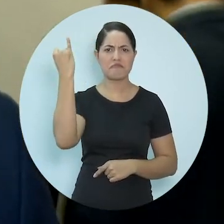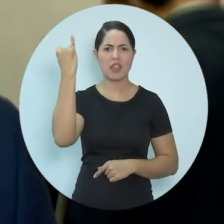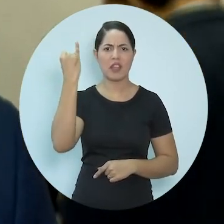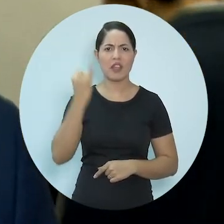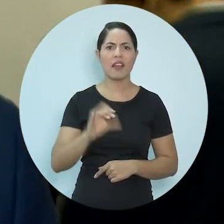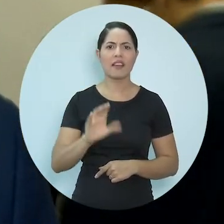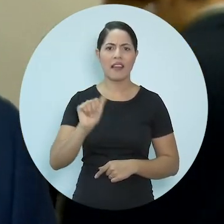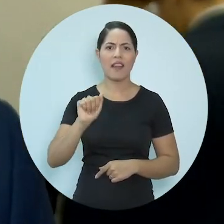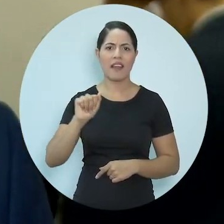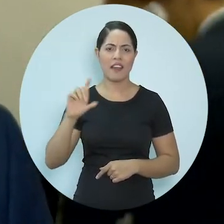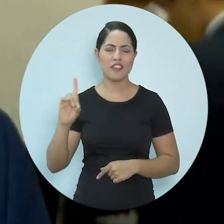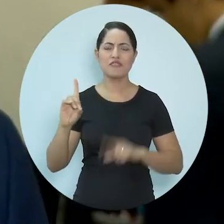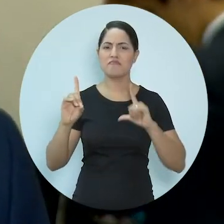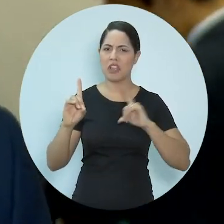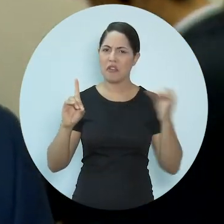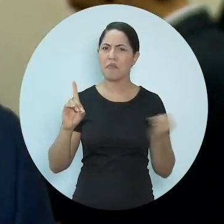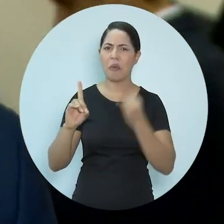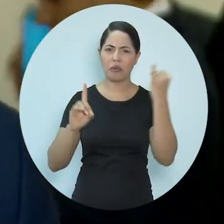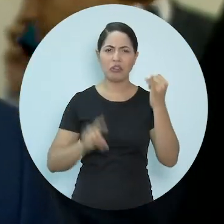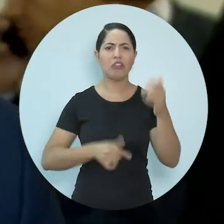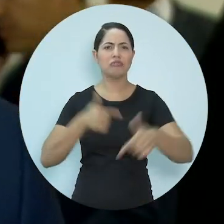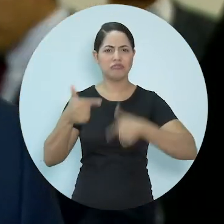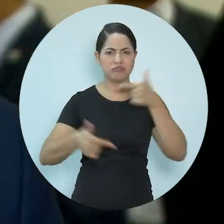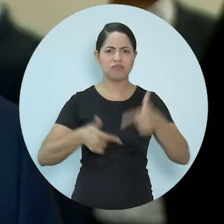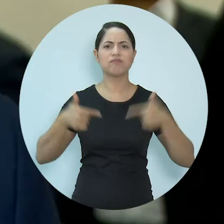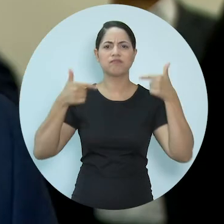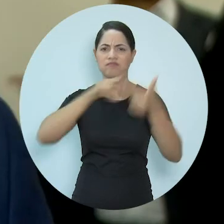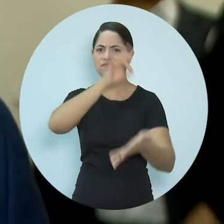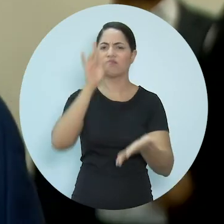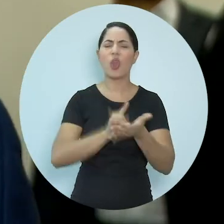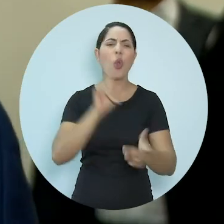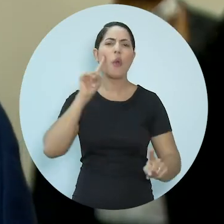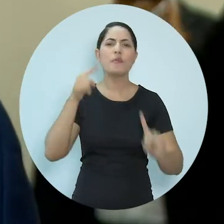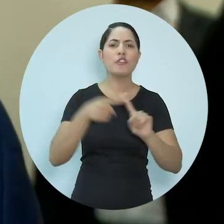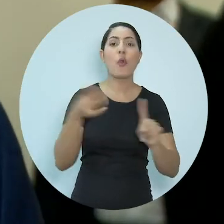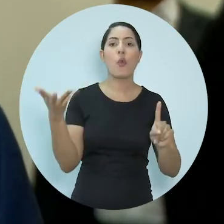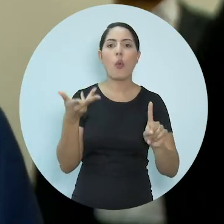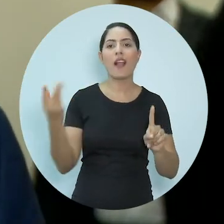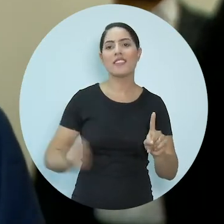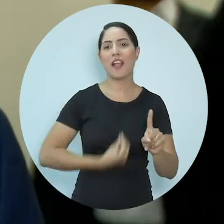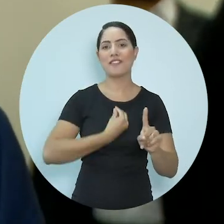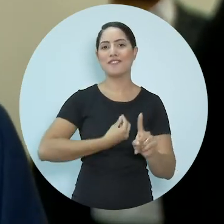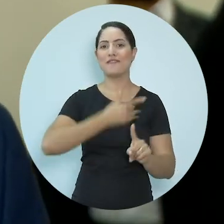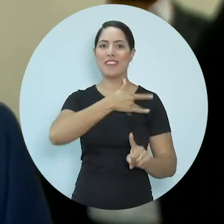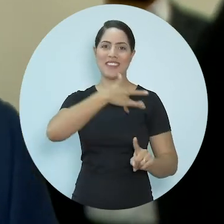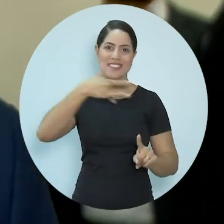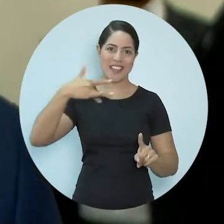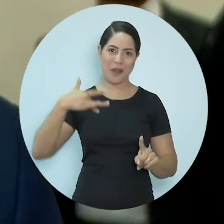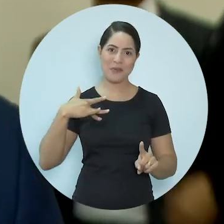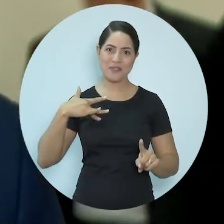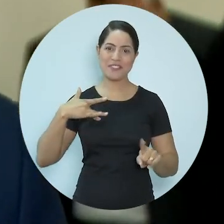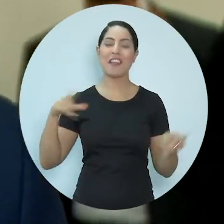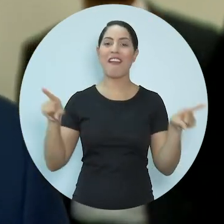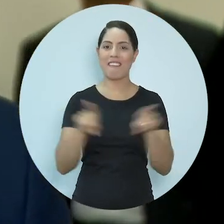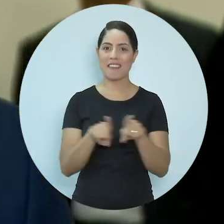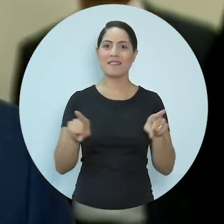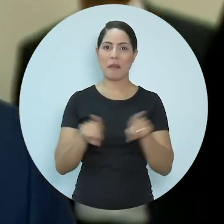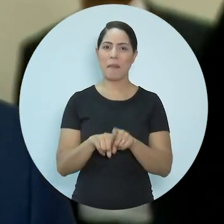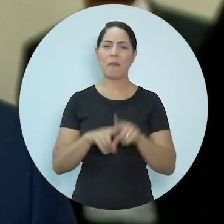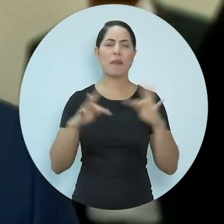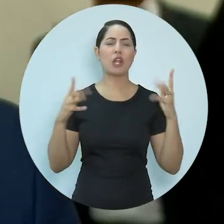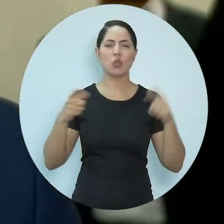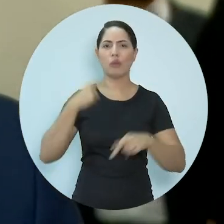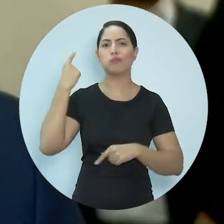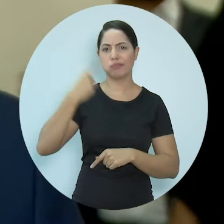assistência, que prestam um serviço de grande relevância. Buscam trazer qualidade de vida, bem-estar, saúde para os advogados